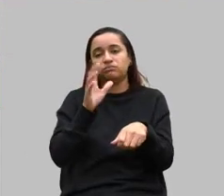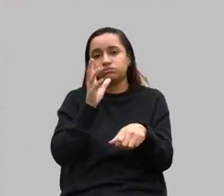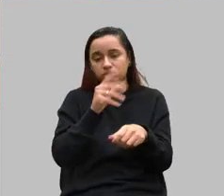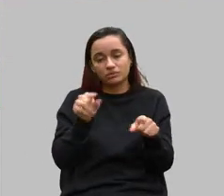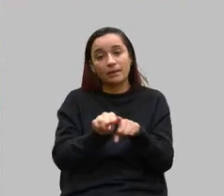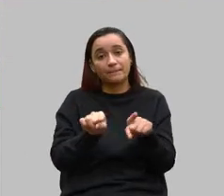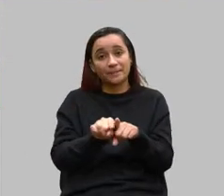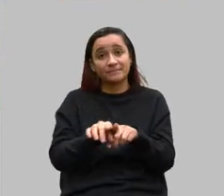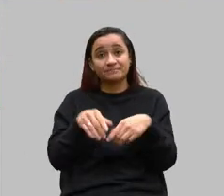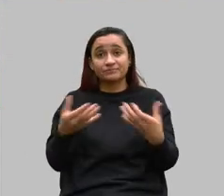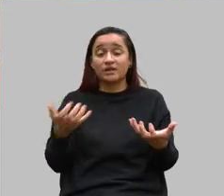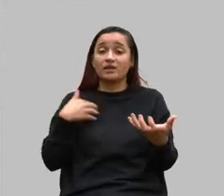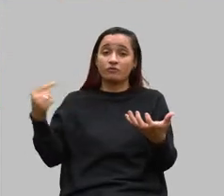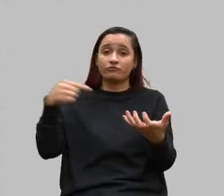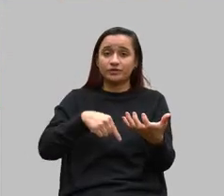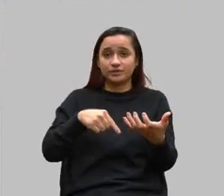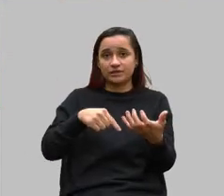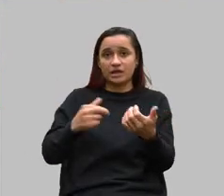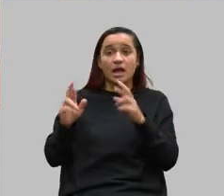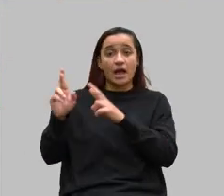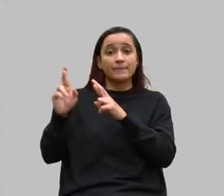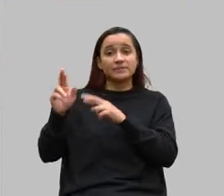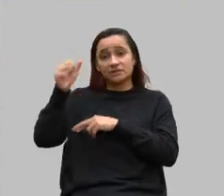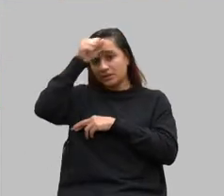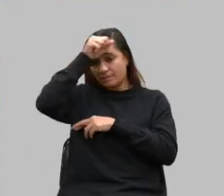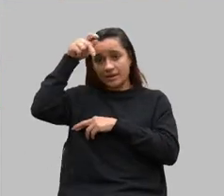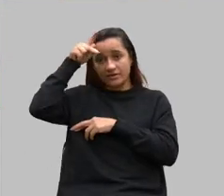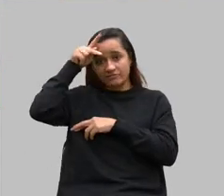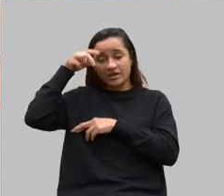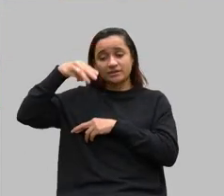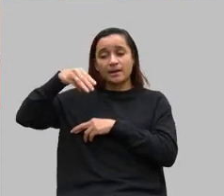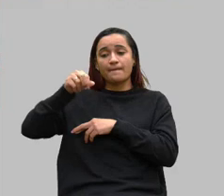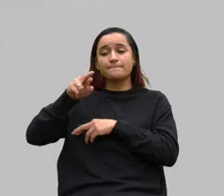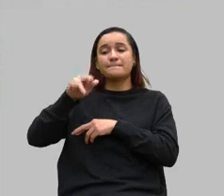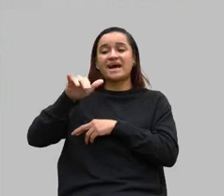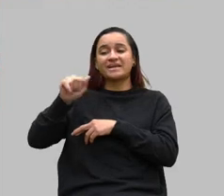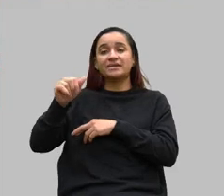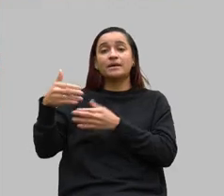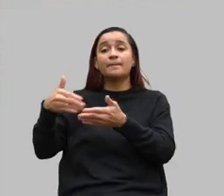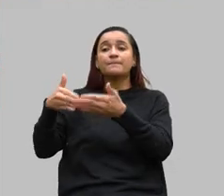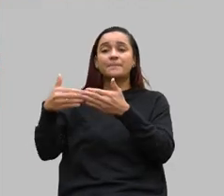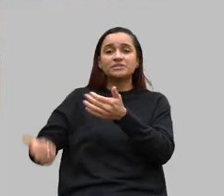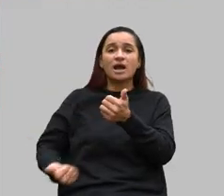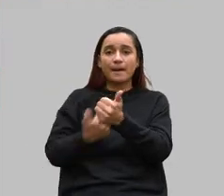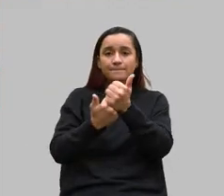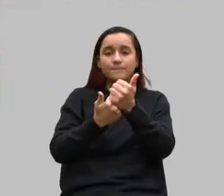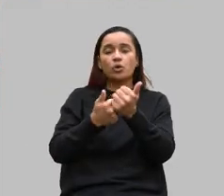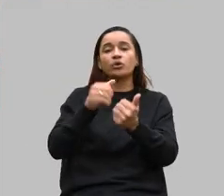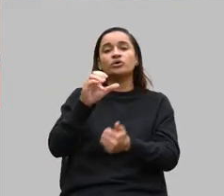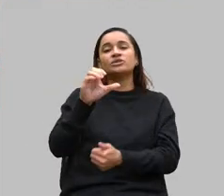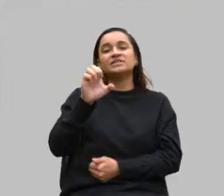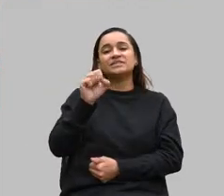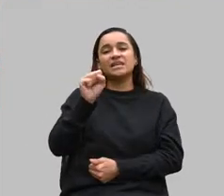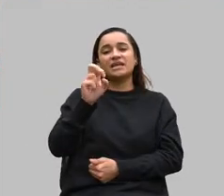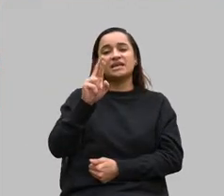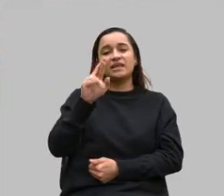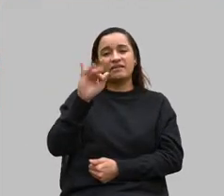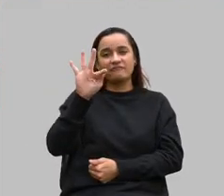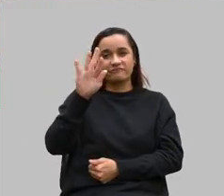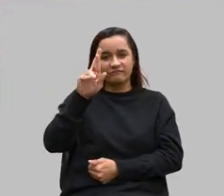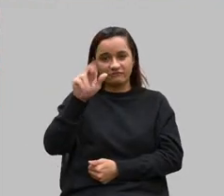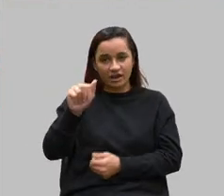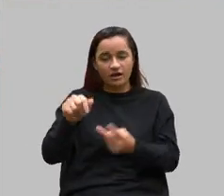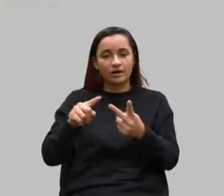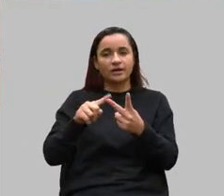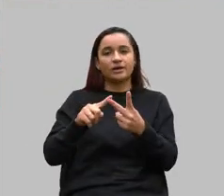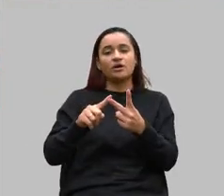queria que em nome da prefeita María Campos fazer esse registro e pedir o apoio da seinfra da da da